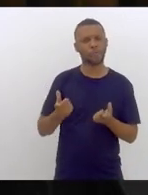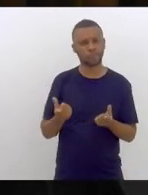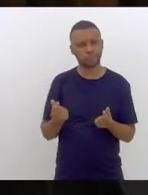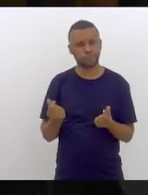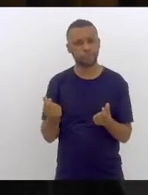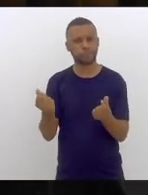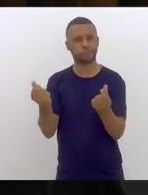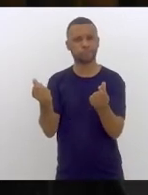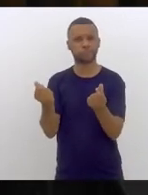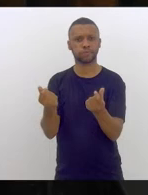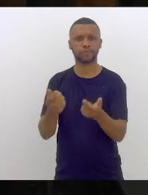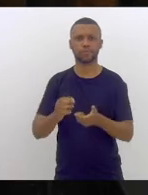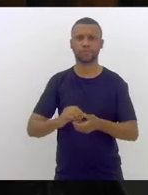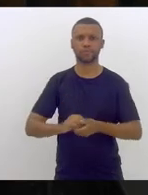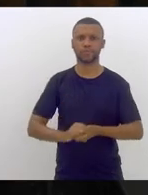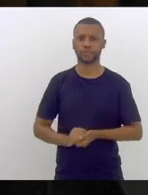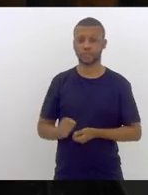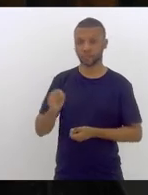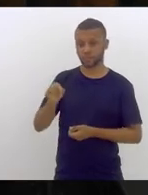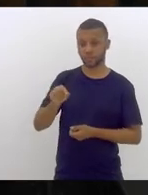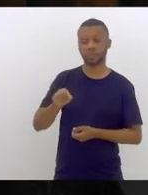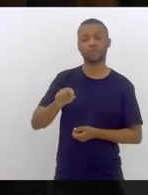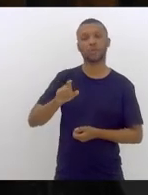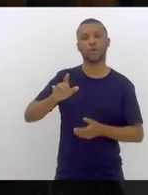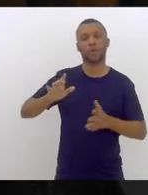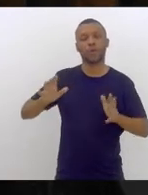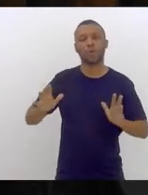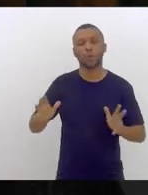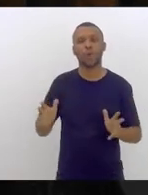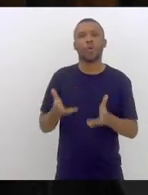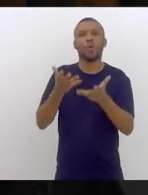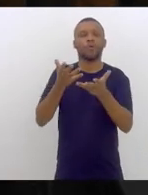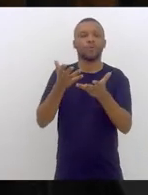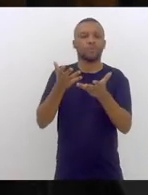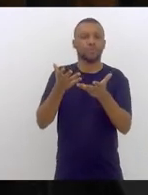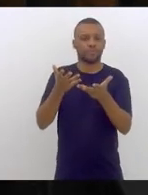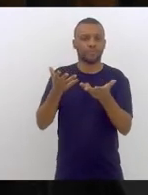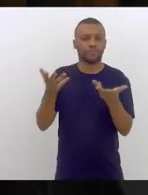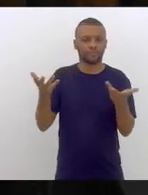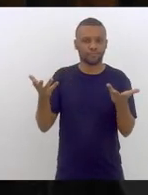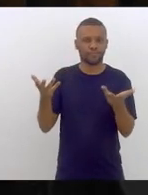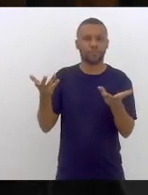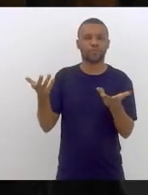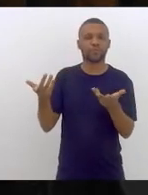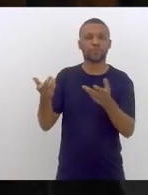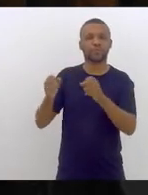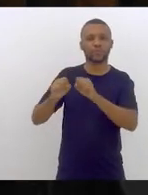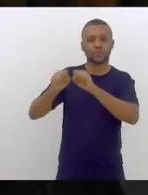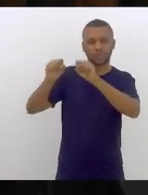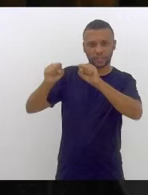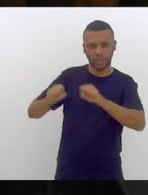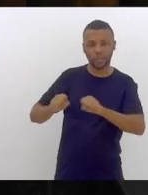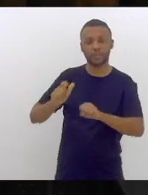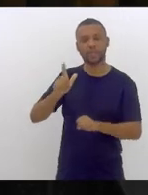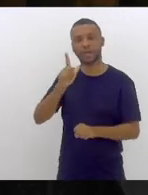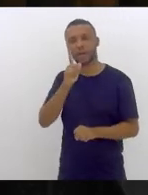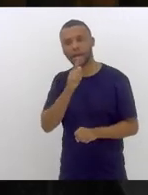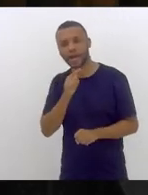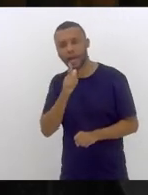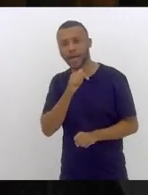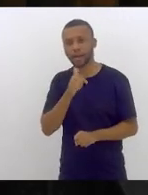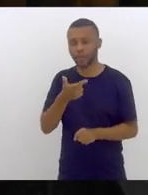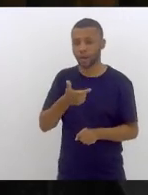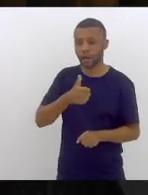e que isso seria a salvação do sistema de água e esgoto do nosso